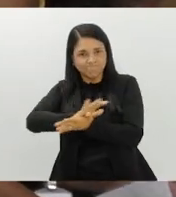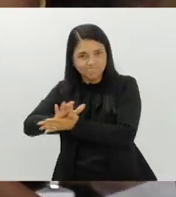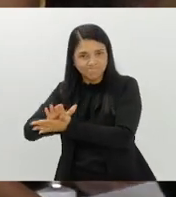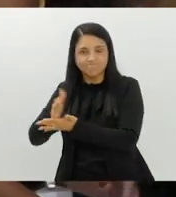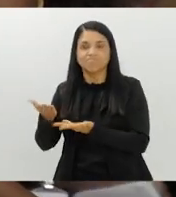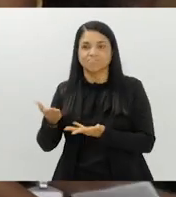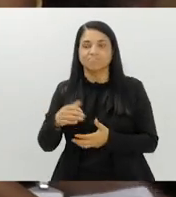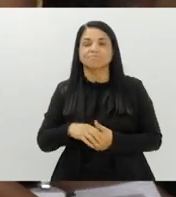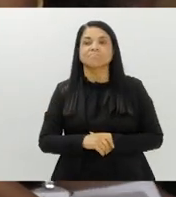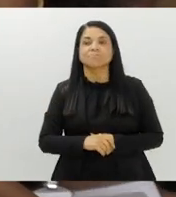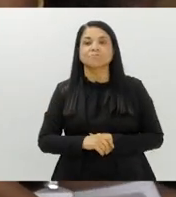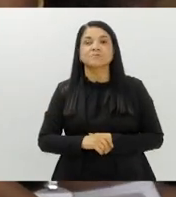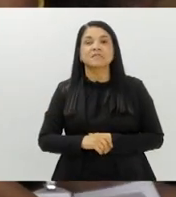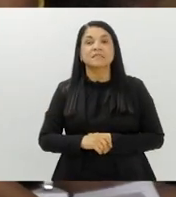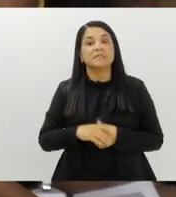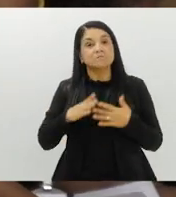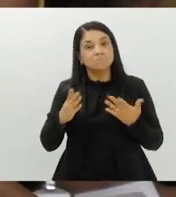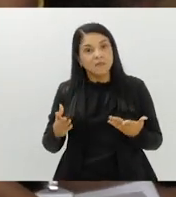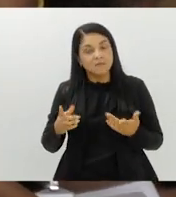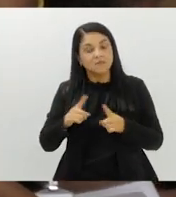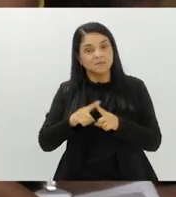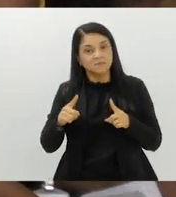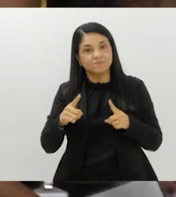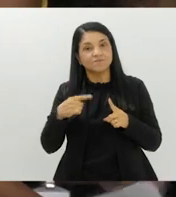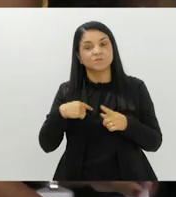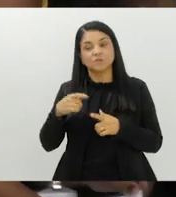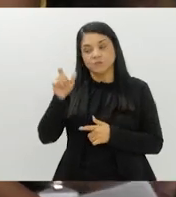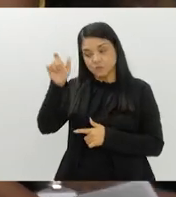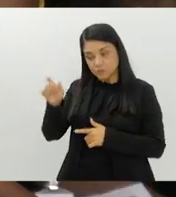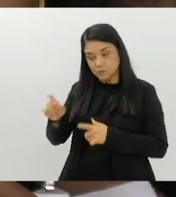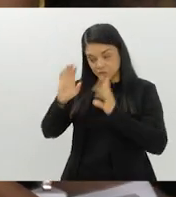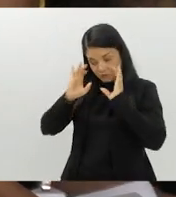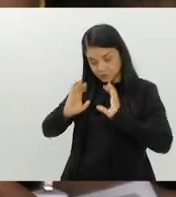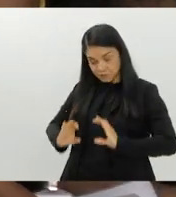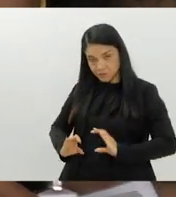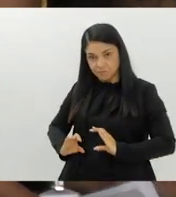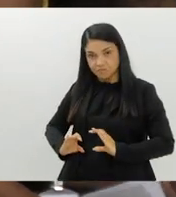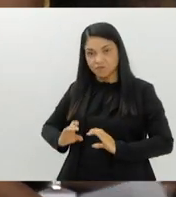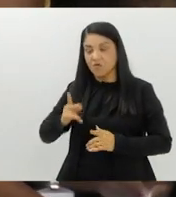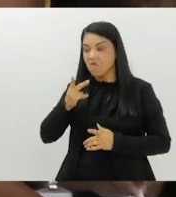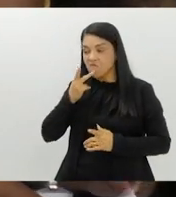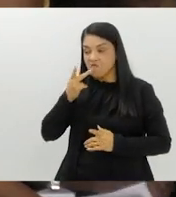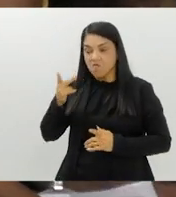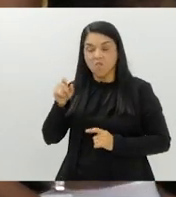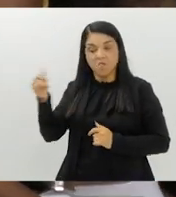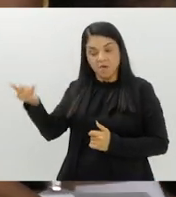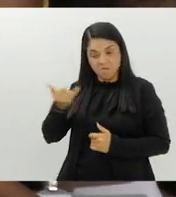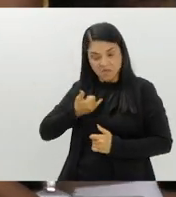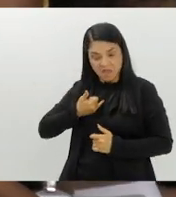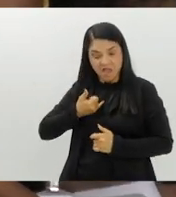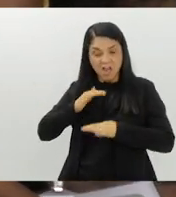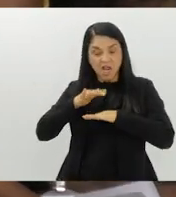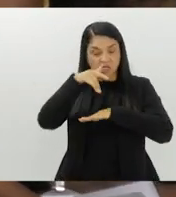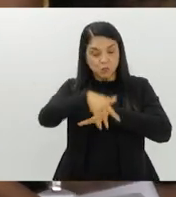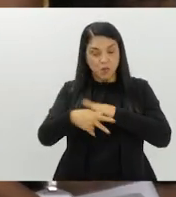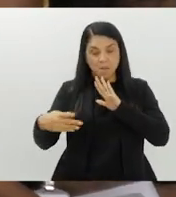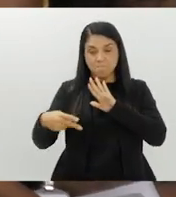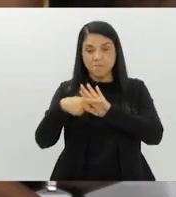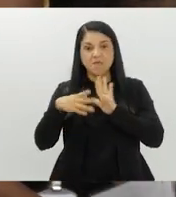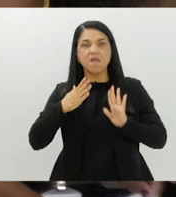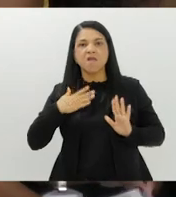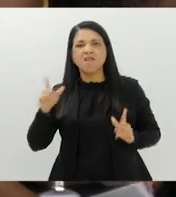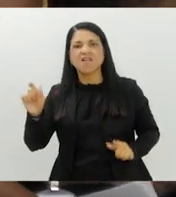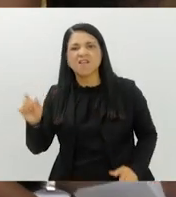E, simplesmente, o cidadão dizia que a cachoeira era dele. Mas não tinha nada